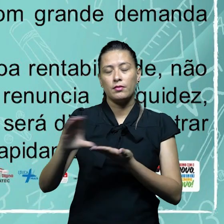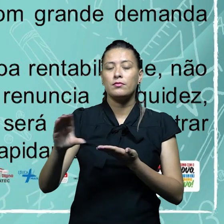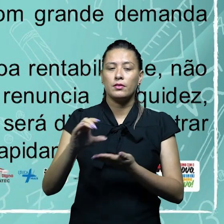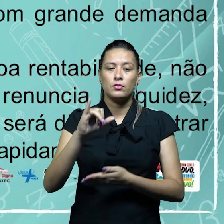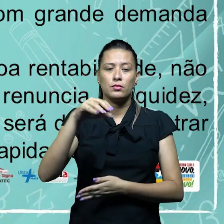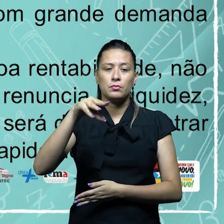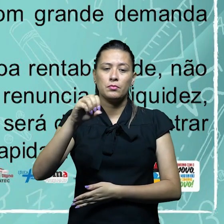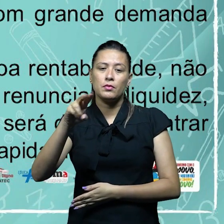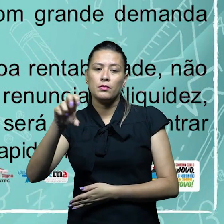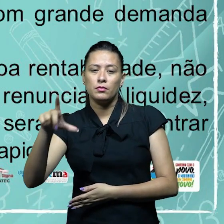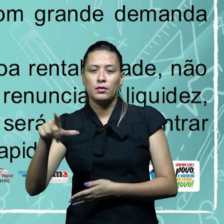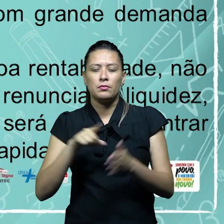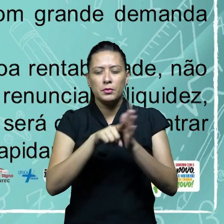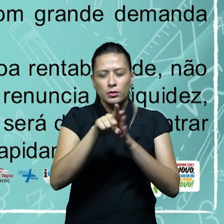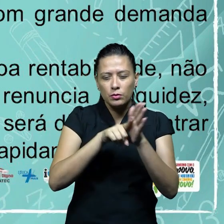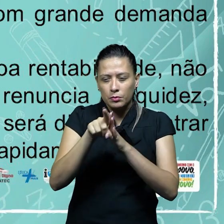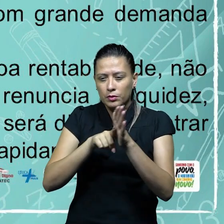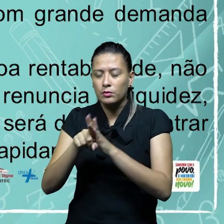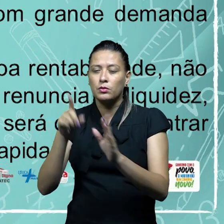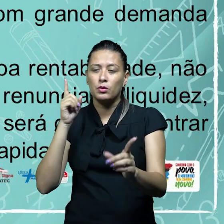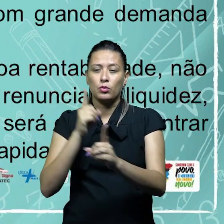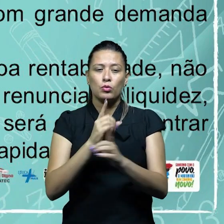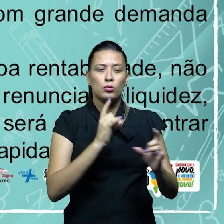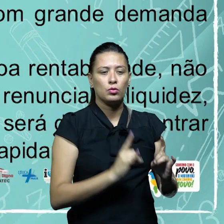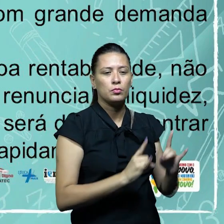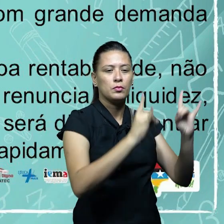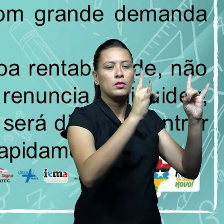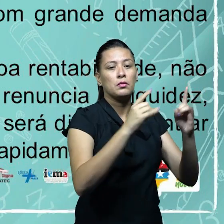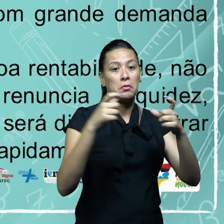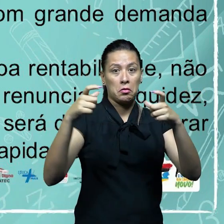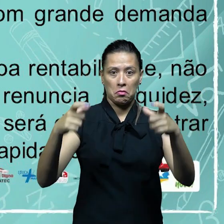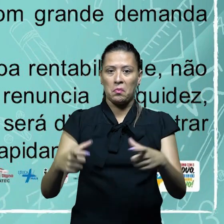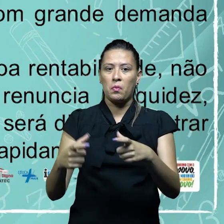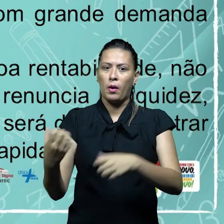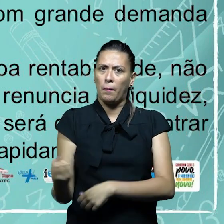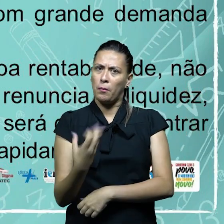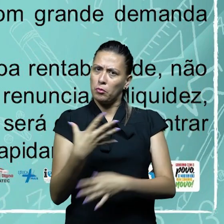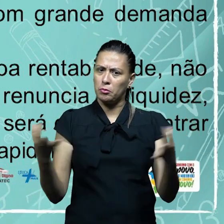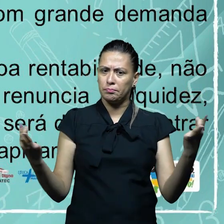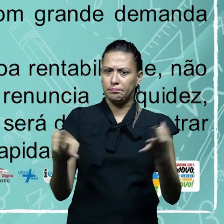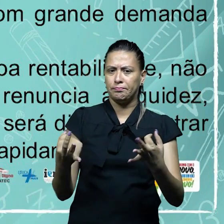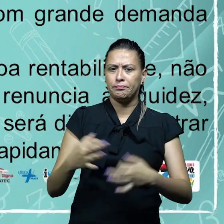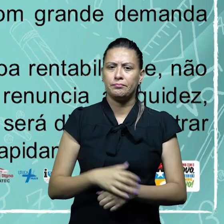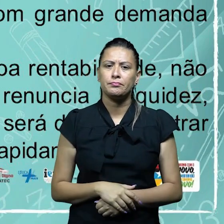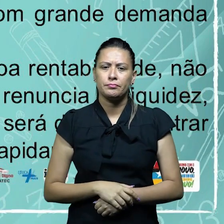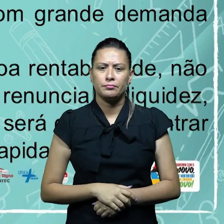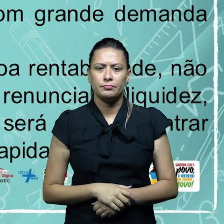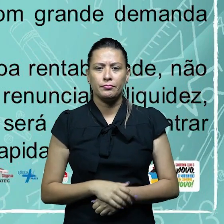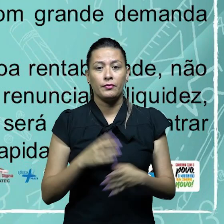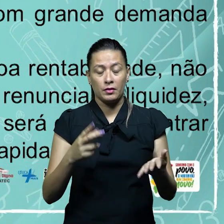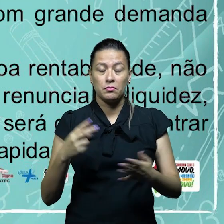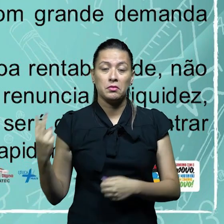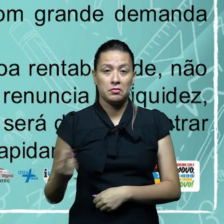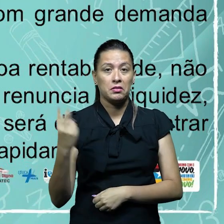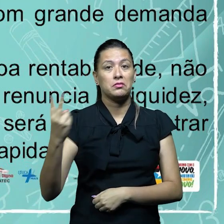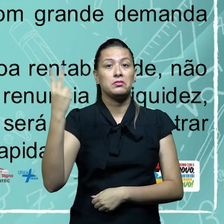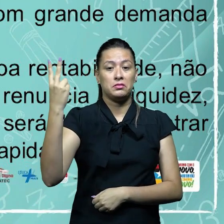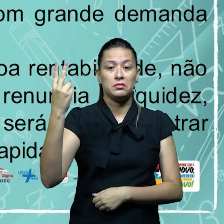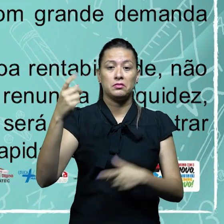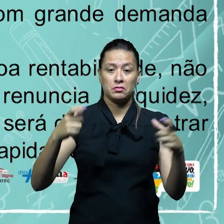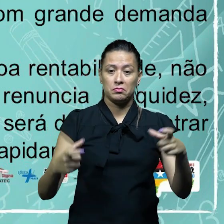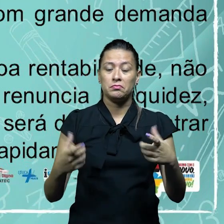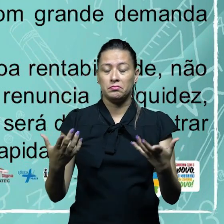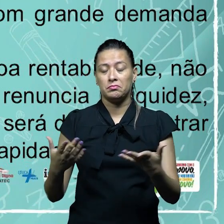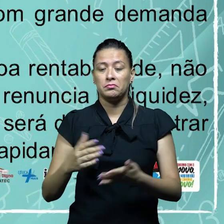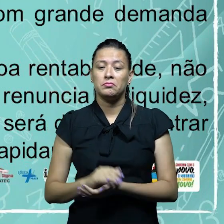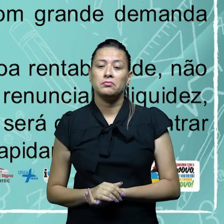vai valorizar com o tempo, e com grande demanda de aluguel, ou seja, tem muita procura por ele para ser alugado, certinho? Para o investimento